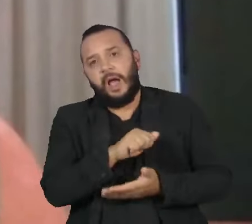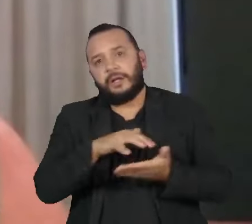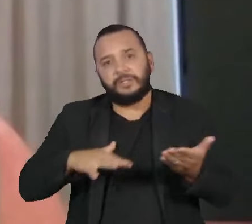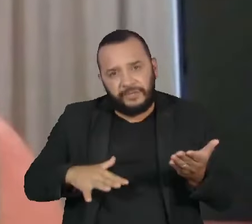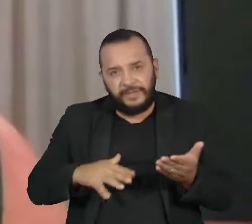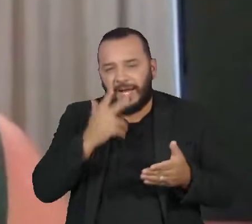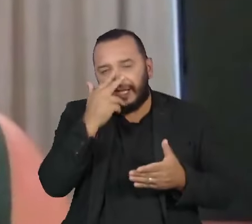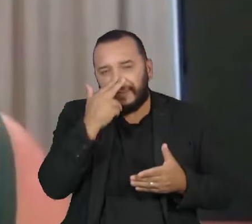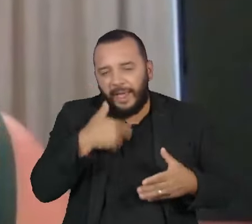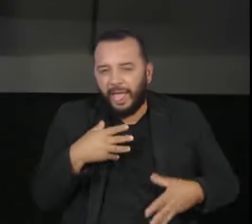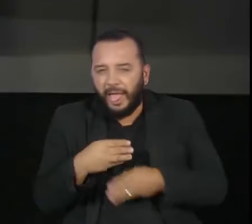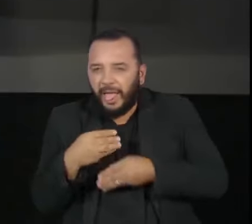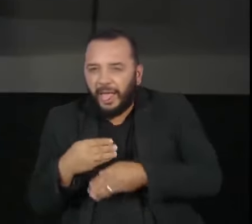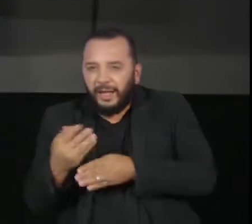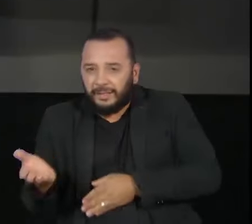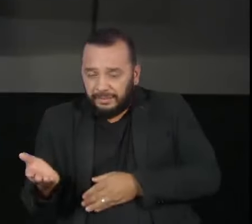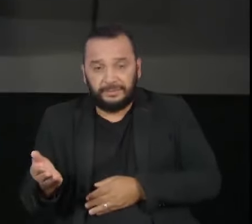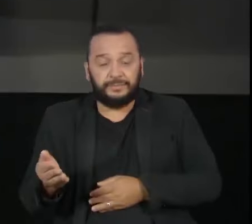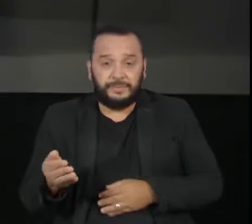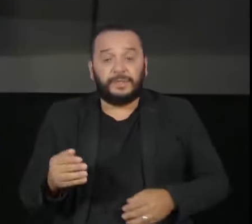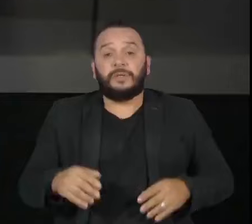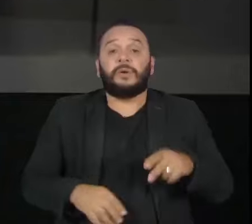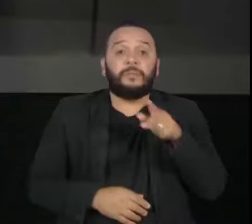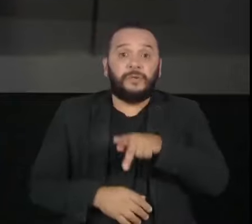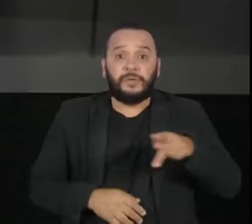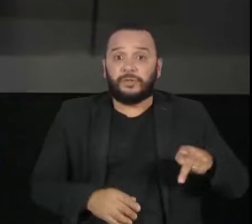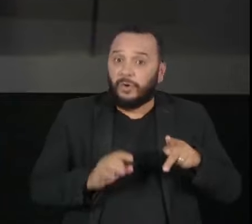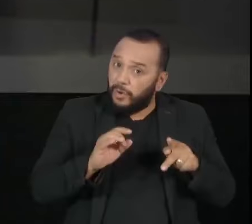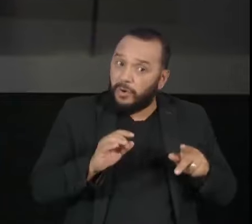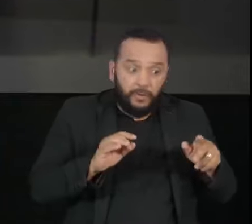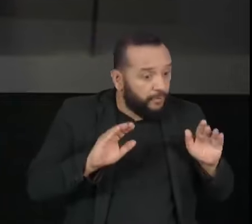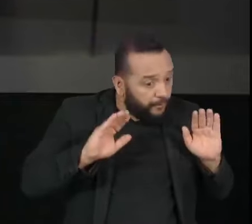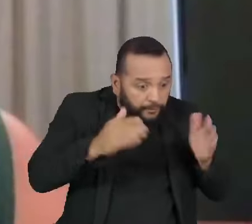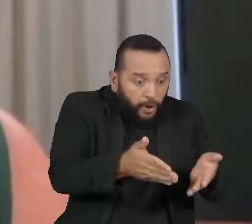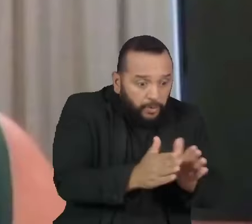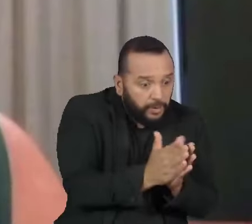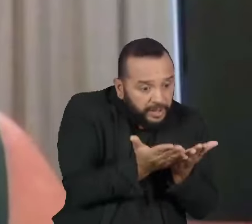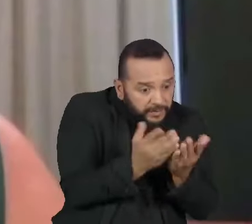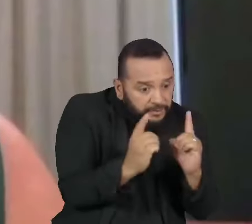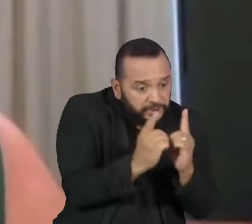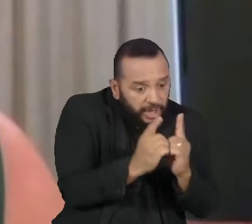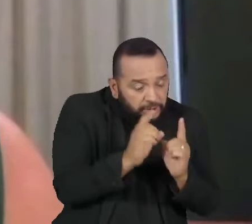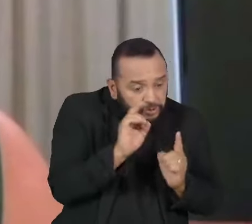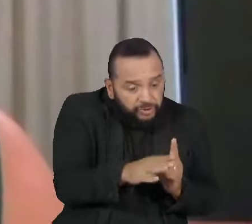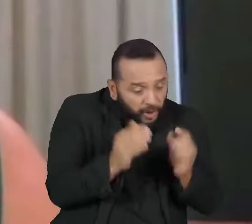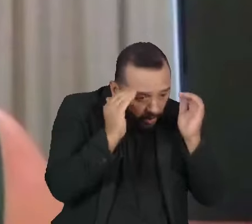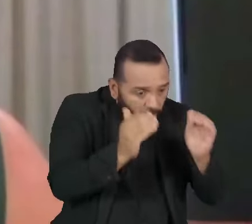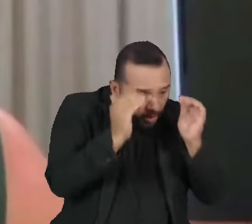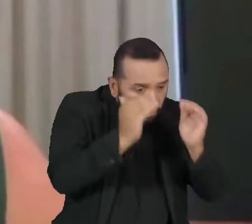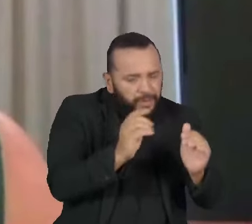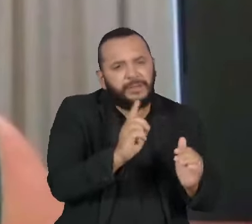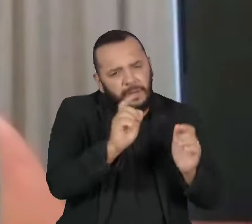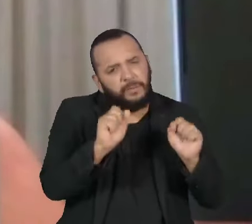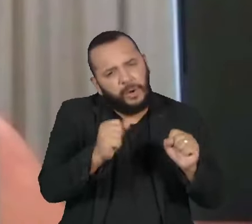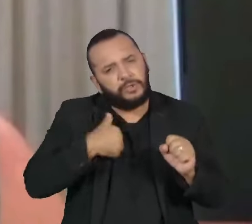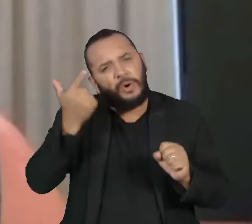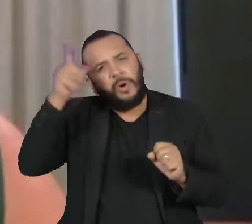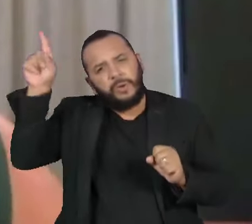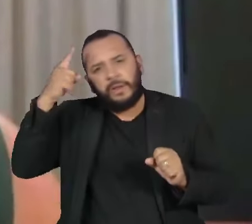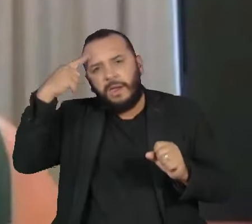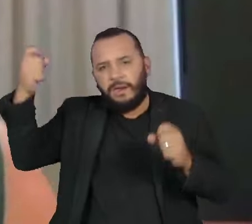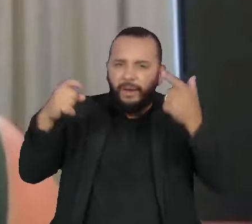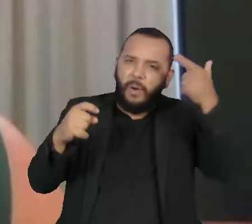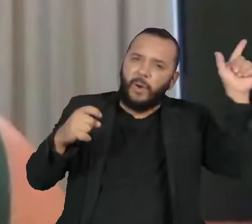professor não tem que ter no material didático único, a única referência dele para planejar a sua aula. Ele tem ali